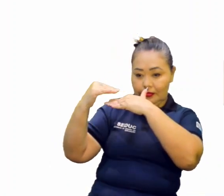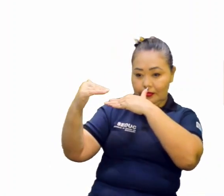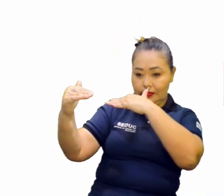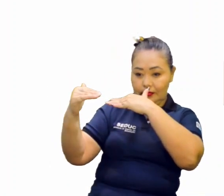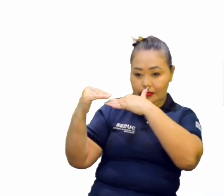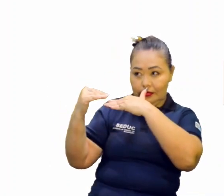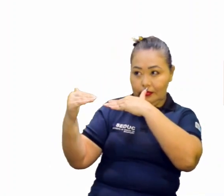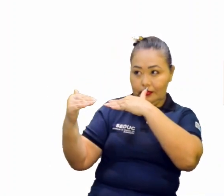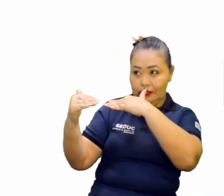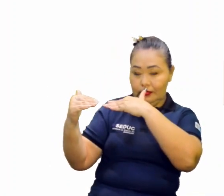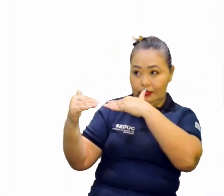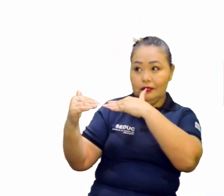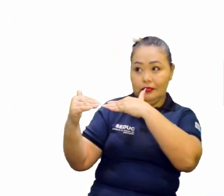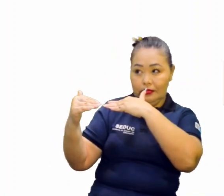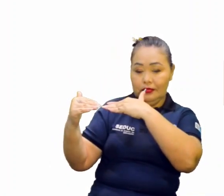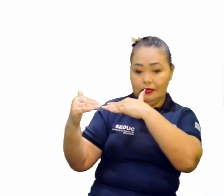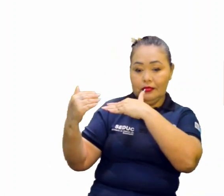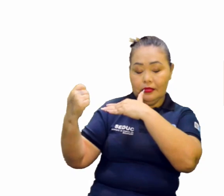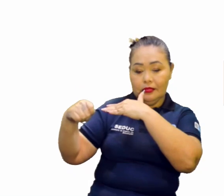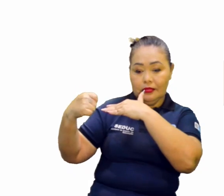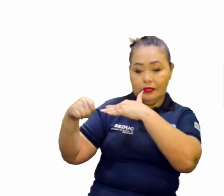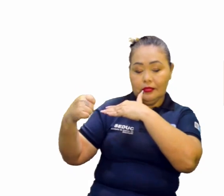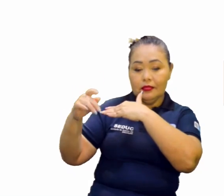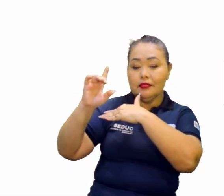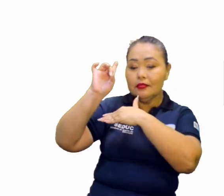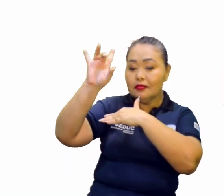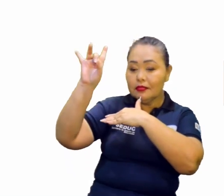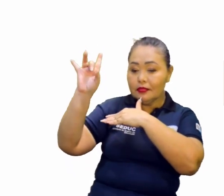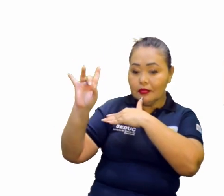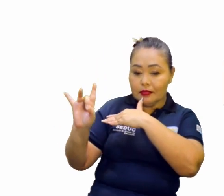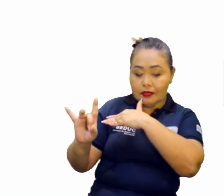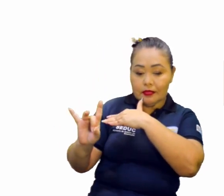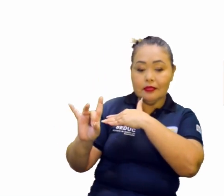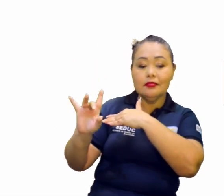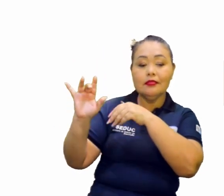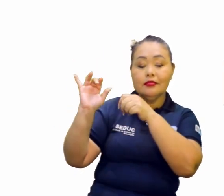da necessidade que cada um desses indivíduos, aqui você